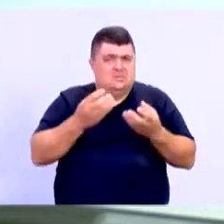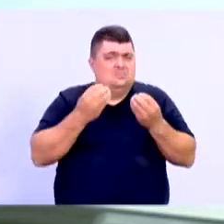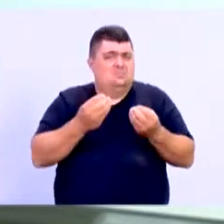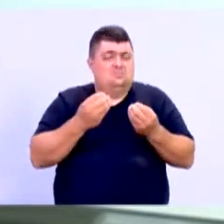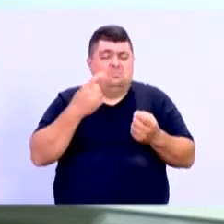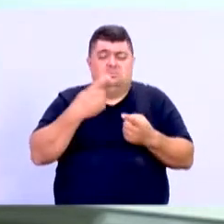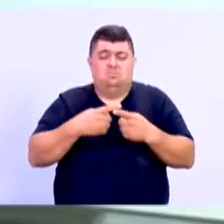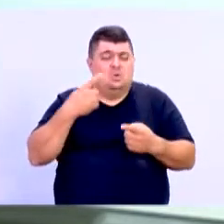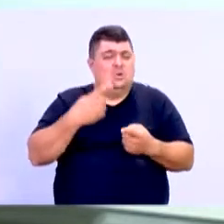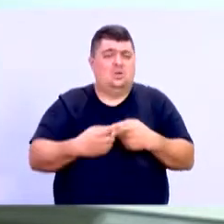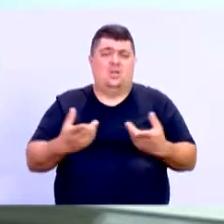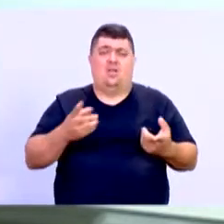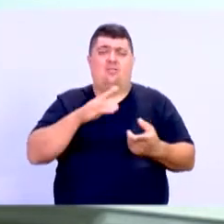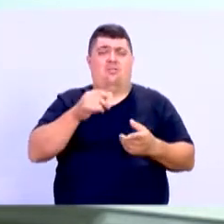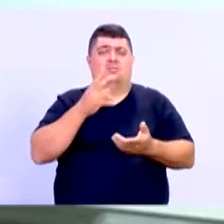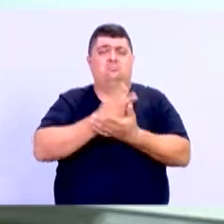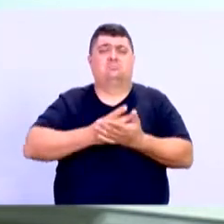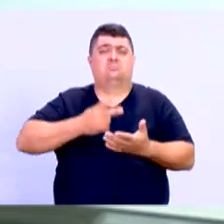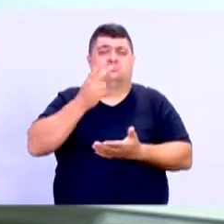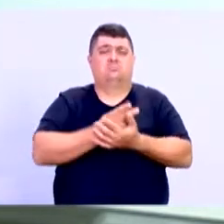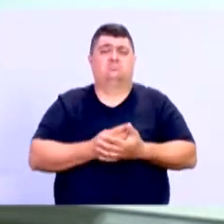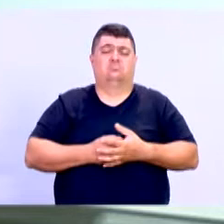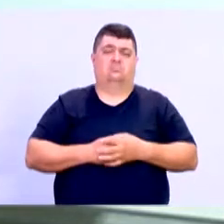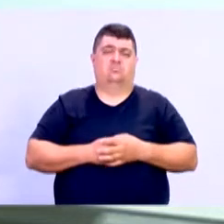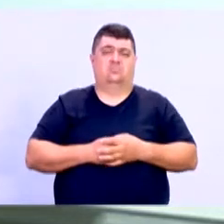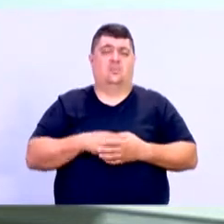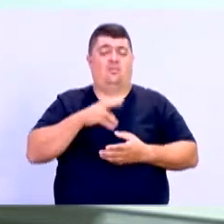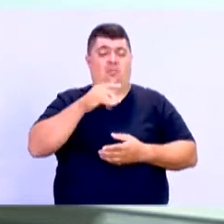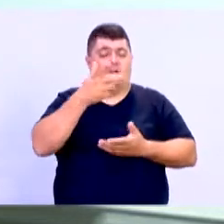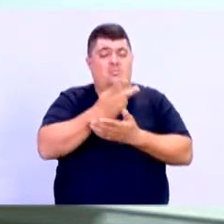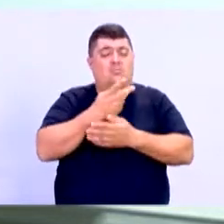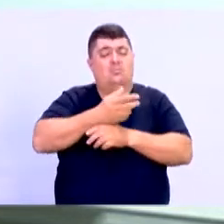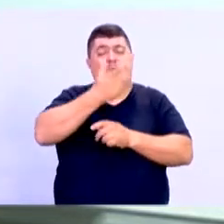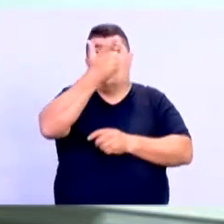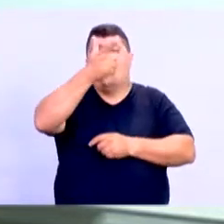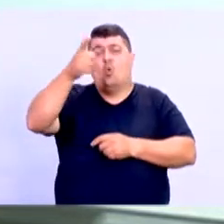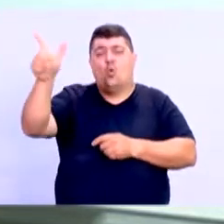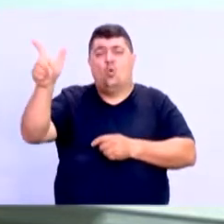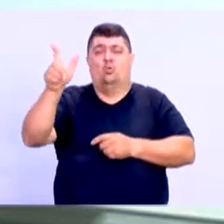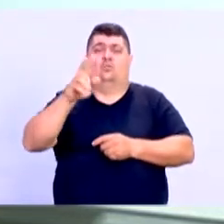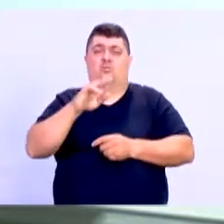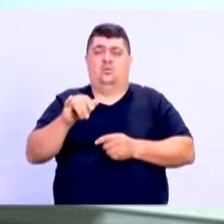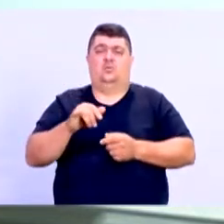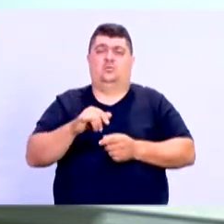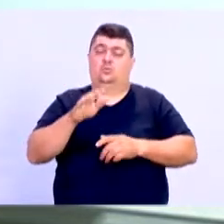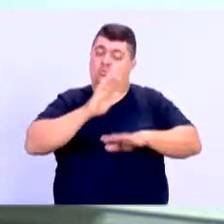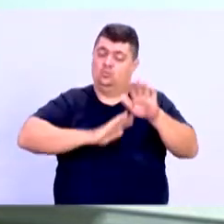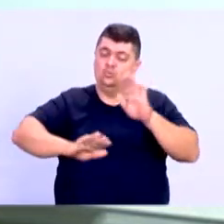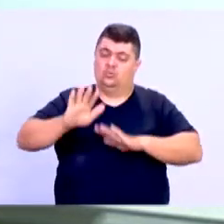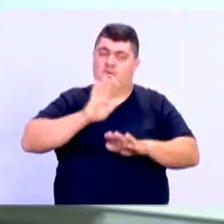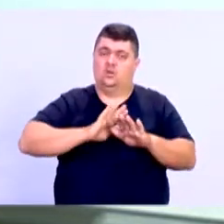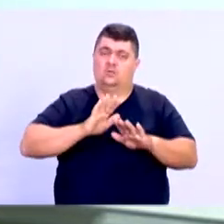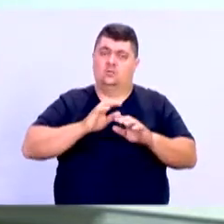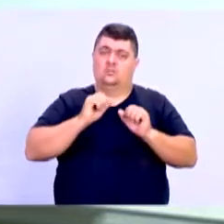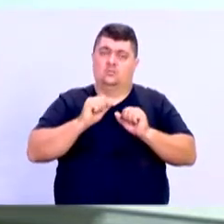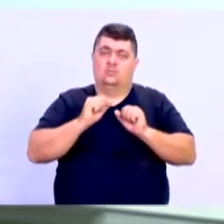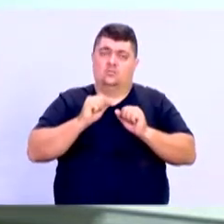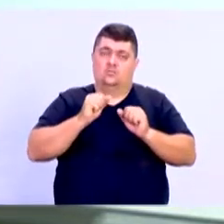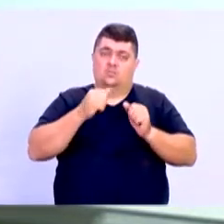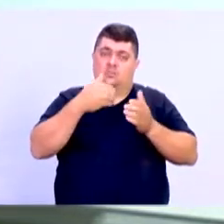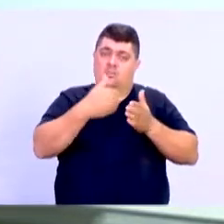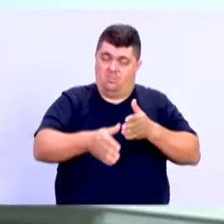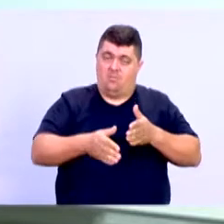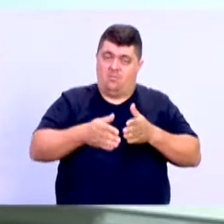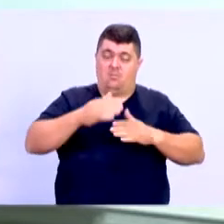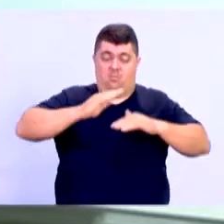objetivos, individuais ou até mesmo profissionais, ele acaba procurando em outra organização. Muito cuidado, podemos estar perdendo